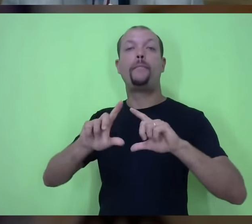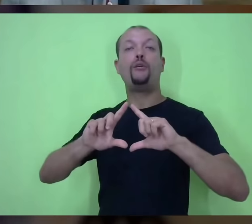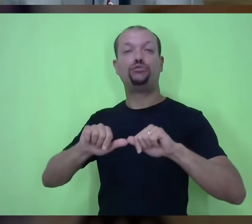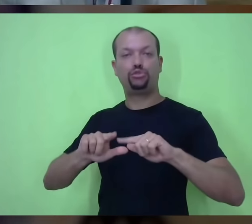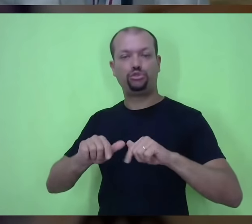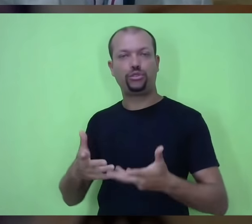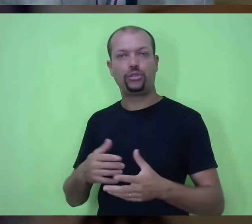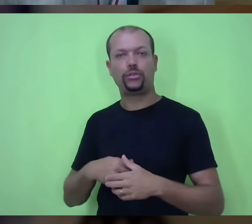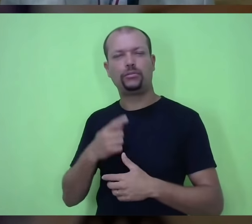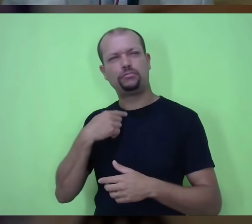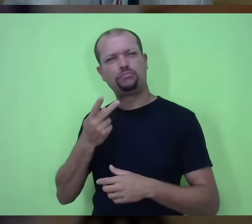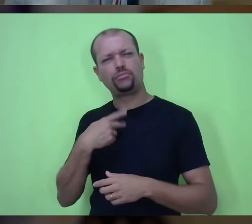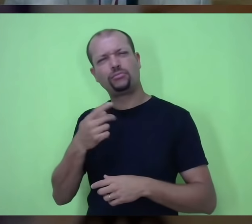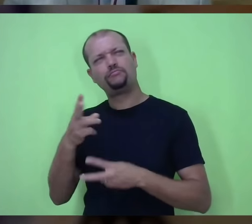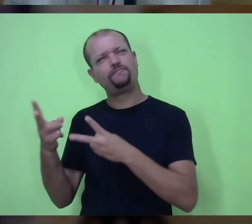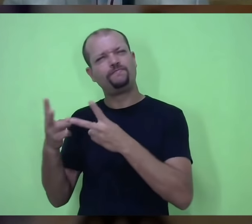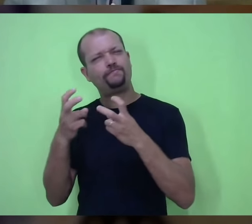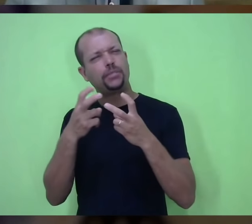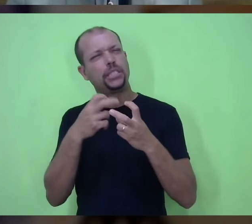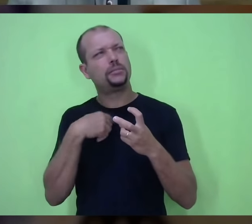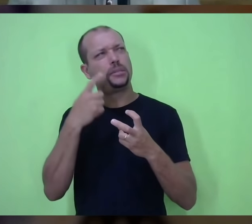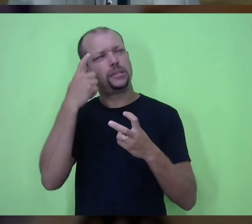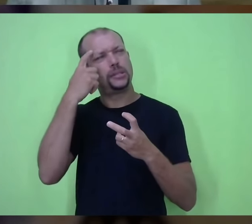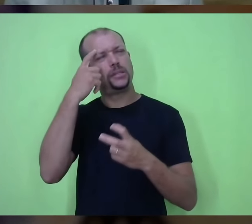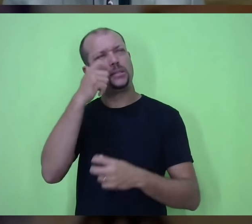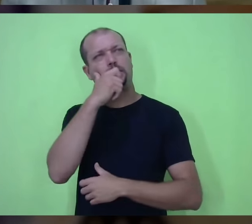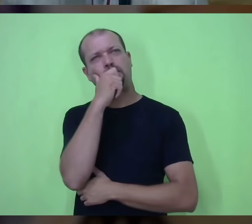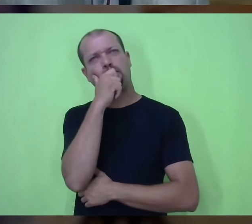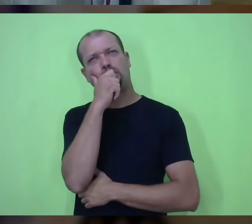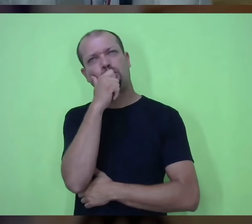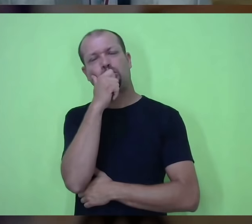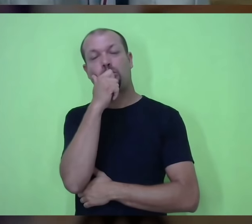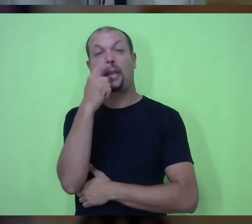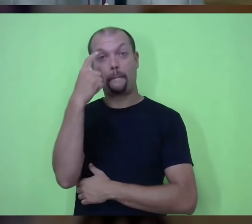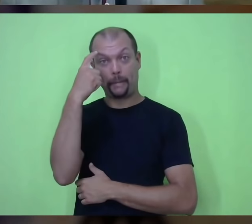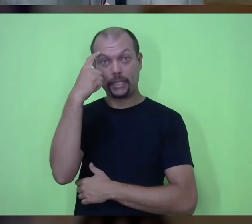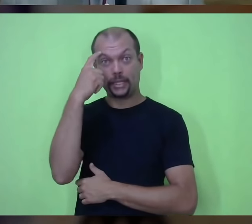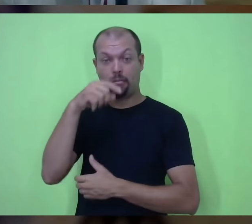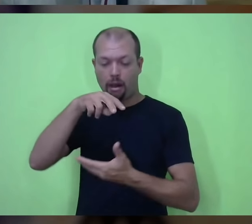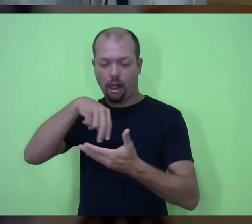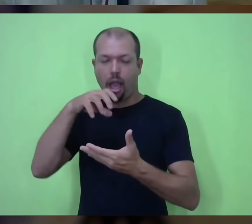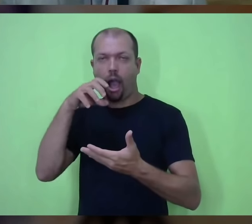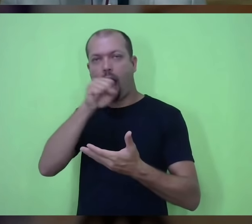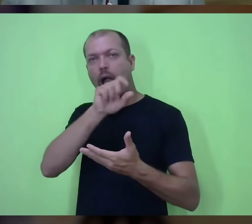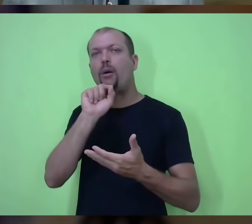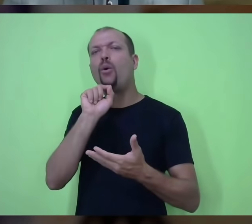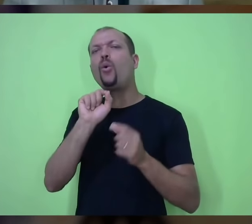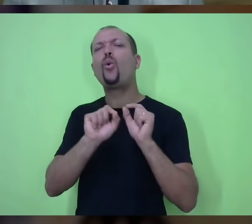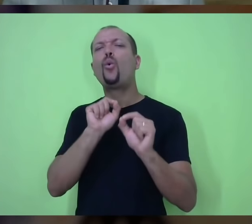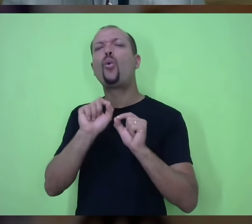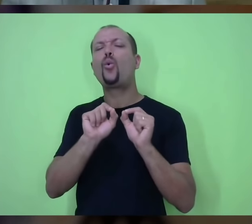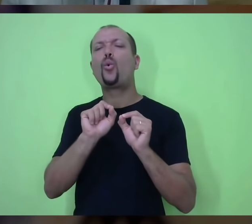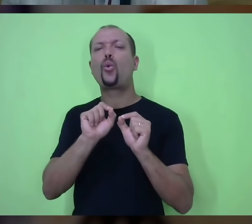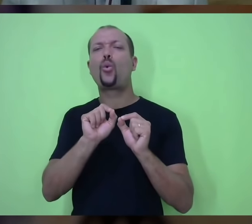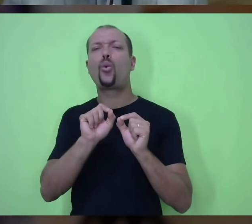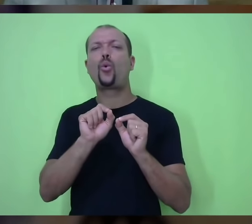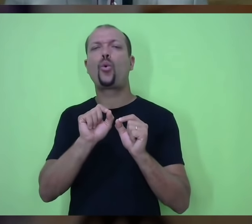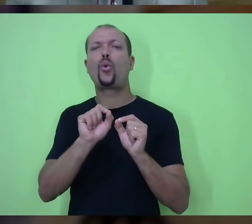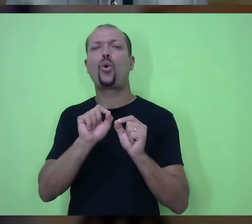momento, quando nós observamos essas leis, essas possibilidades, nós temos a tendência, de uma leitura rápida, em imaginar